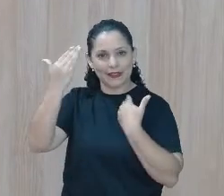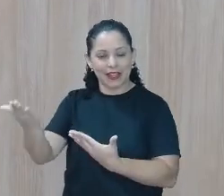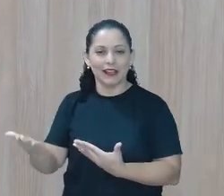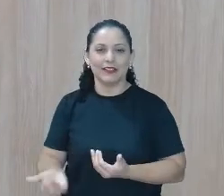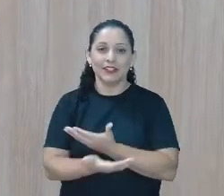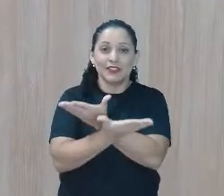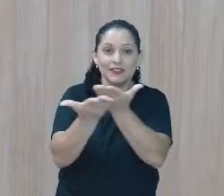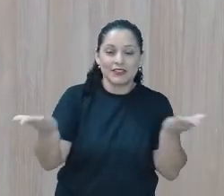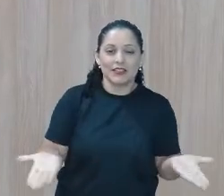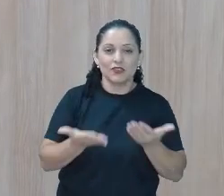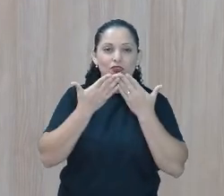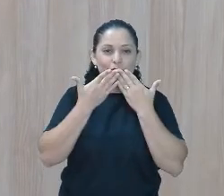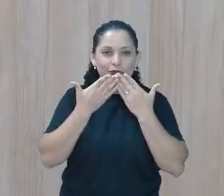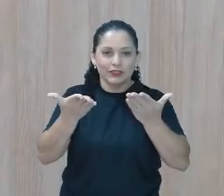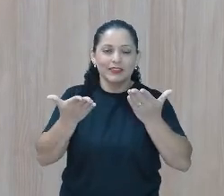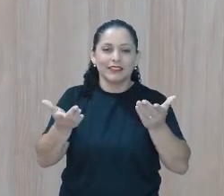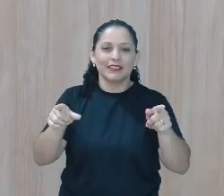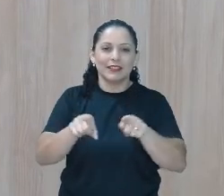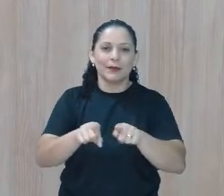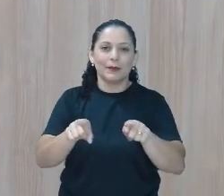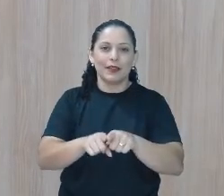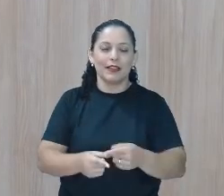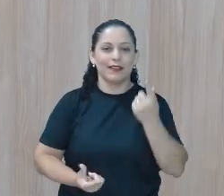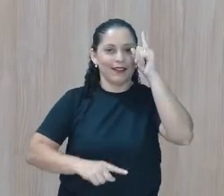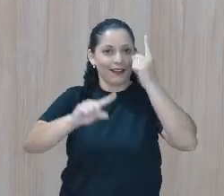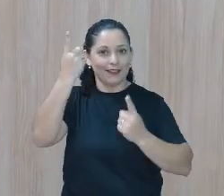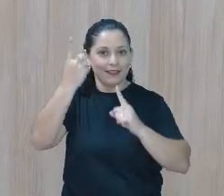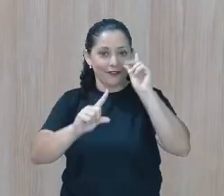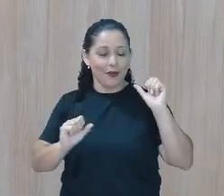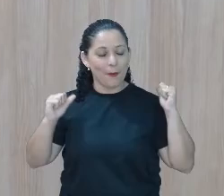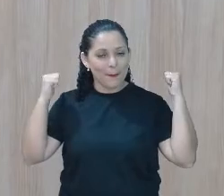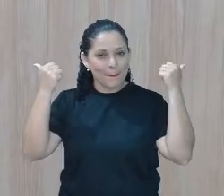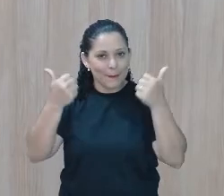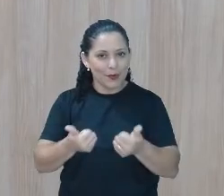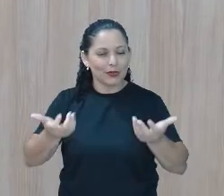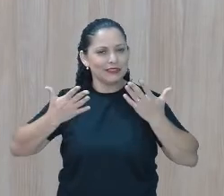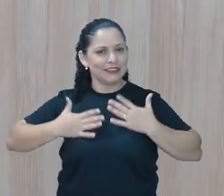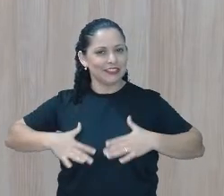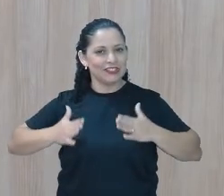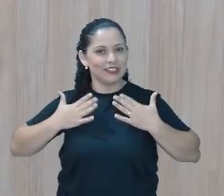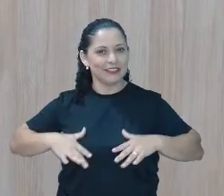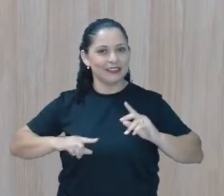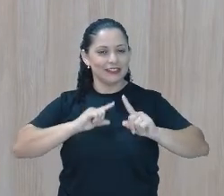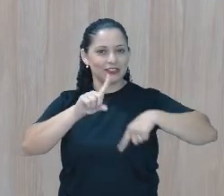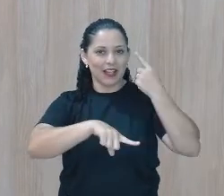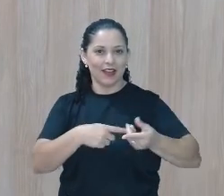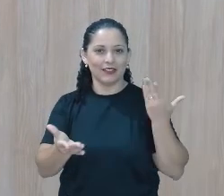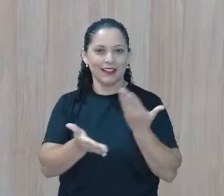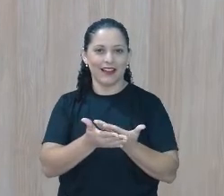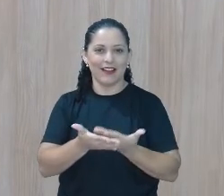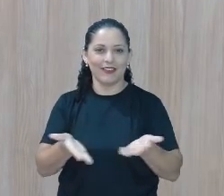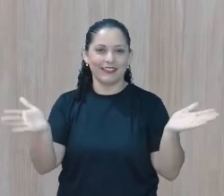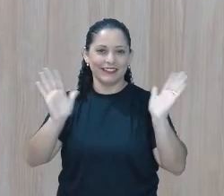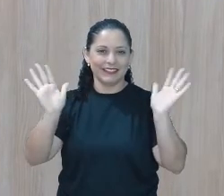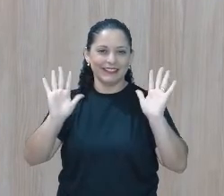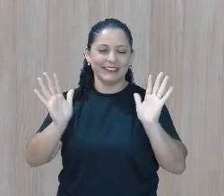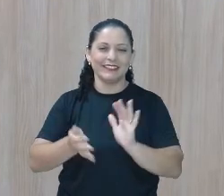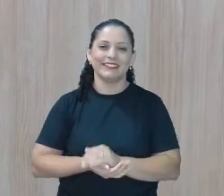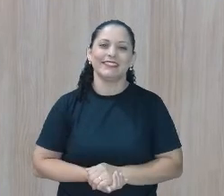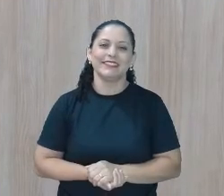obrigado. Pessoal, um cheiro no seu coração. Bom carnaval a todos, descansem e até a nossa próxima aula.